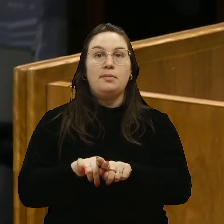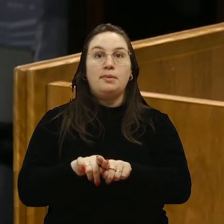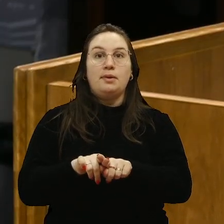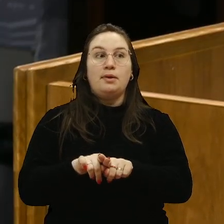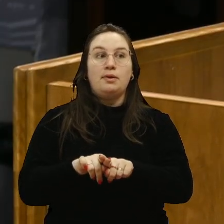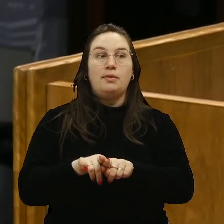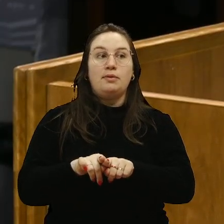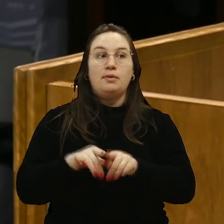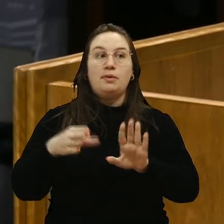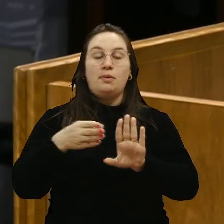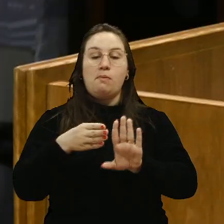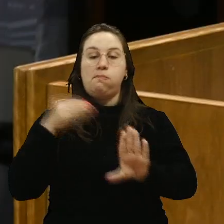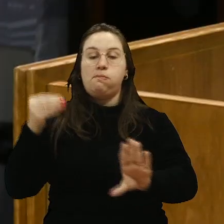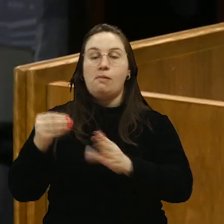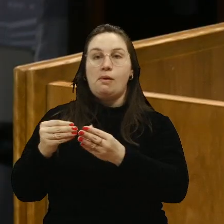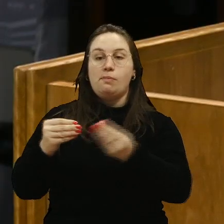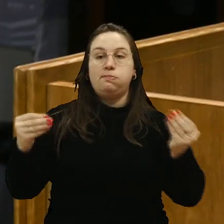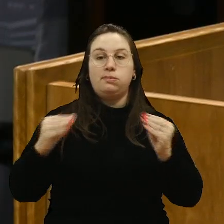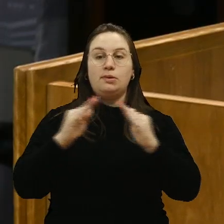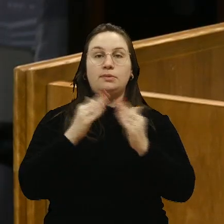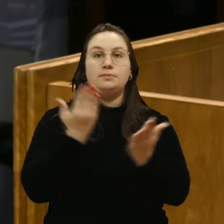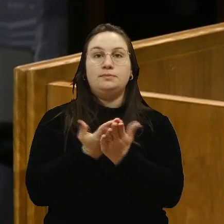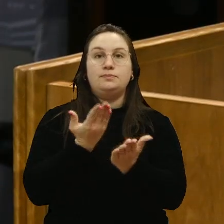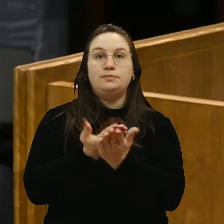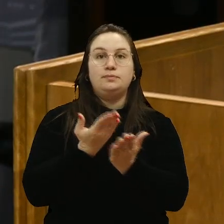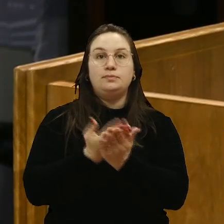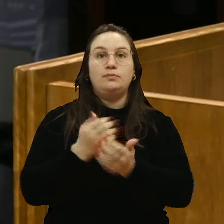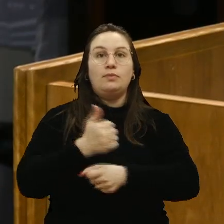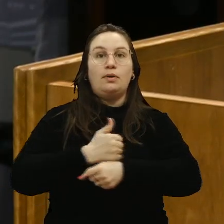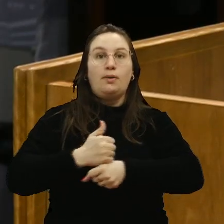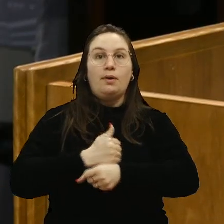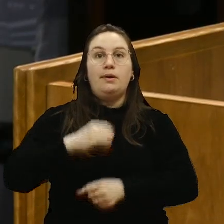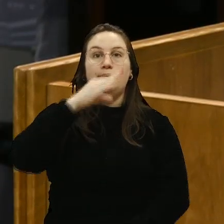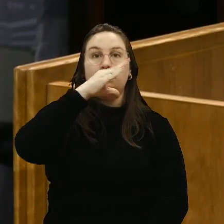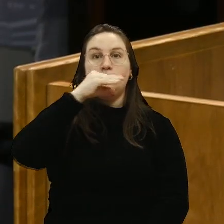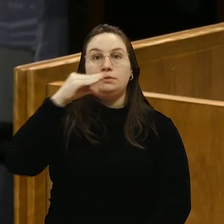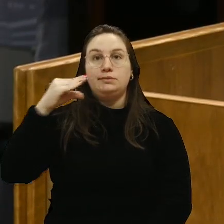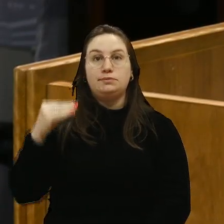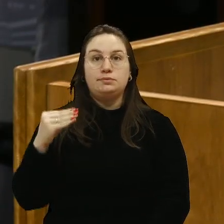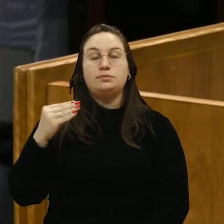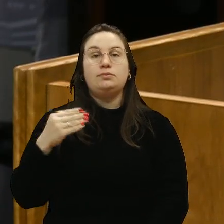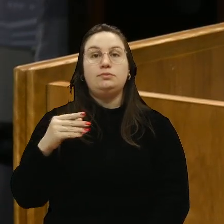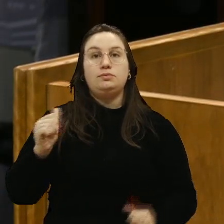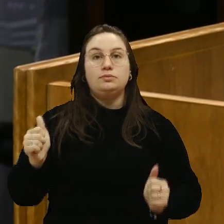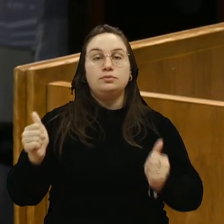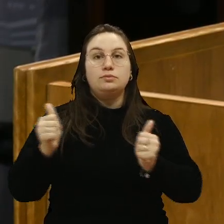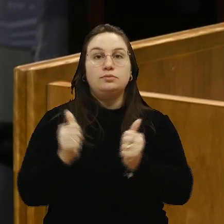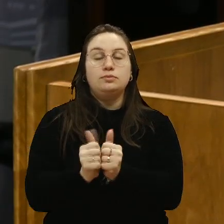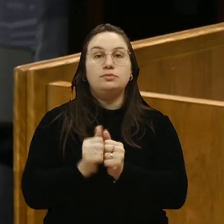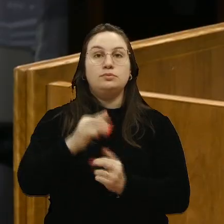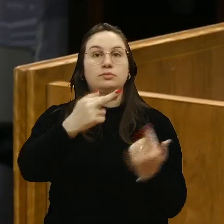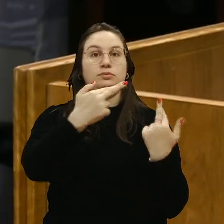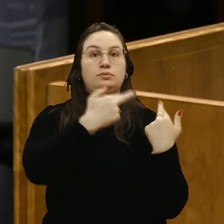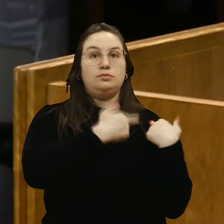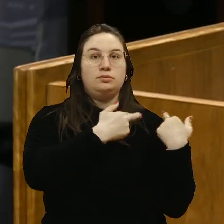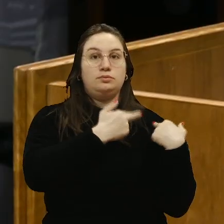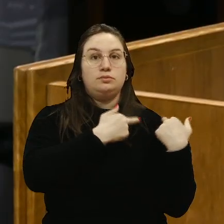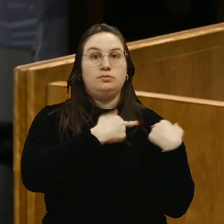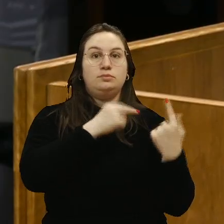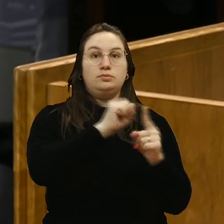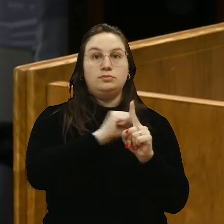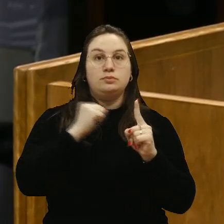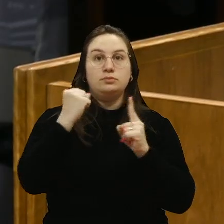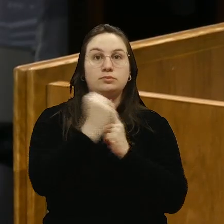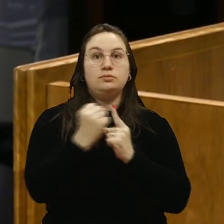escolar. Promover também a qualificação profissional da juventude, fomentar a responsabilidade social